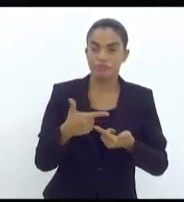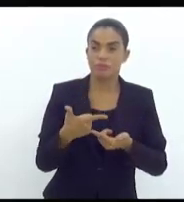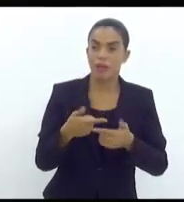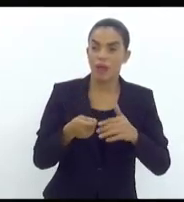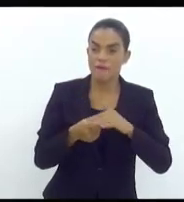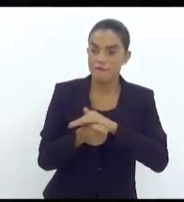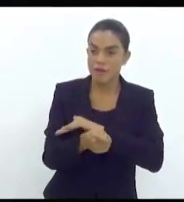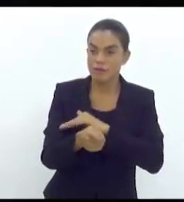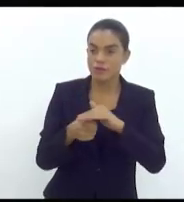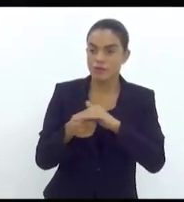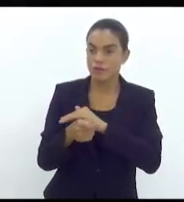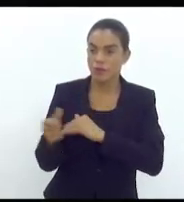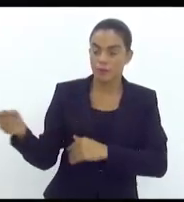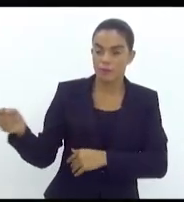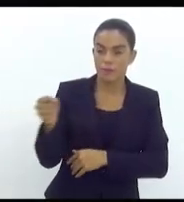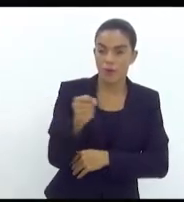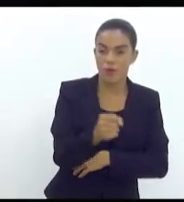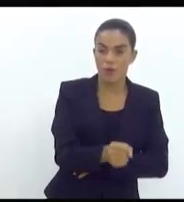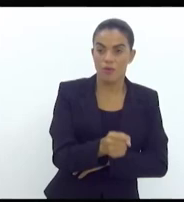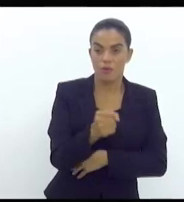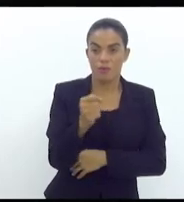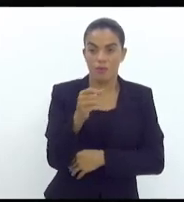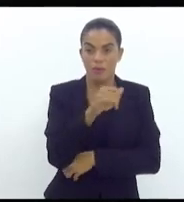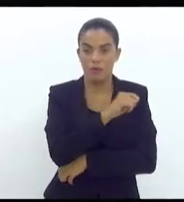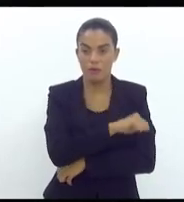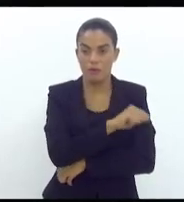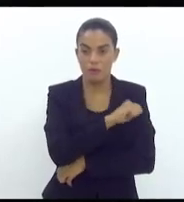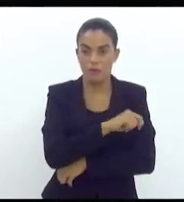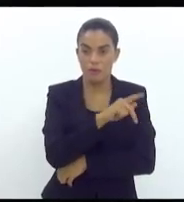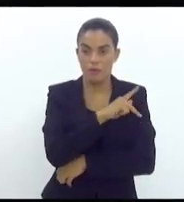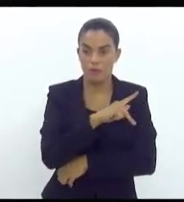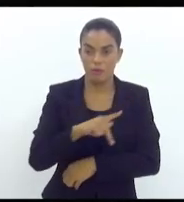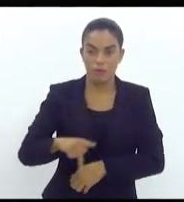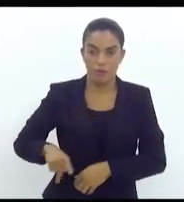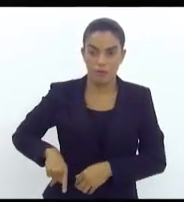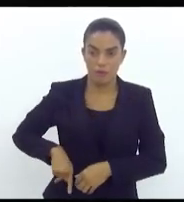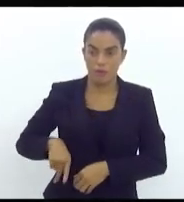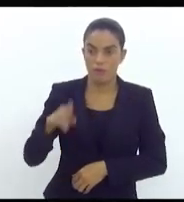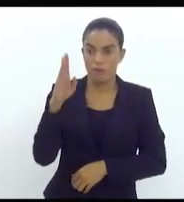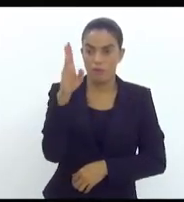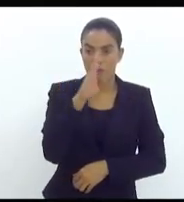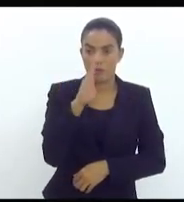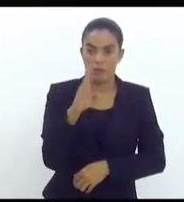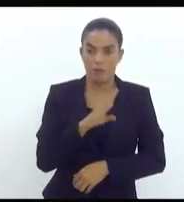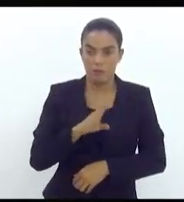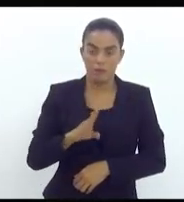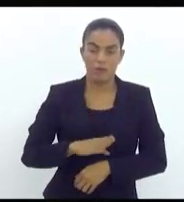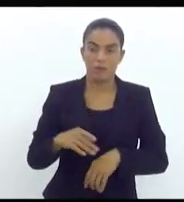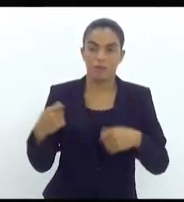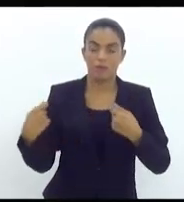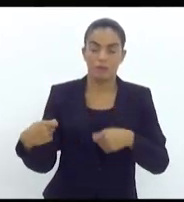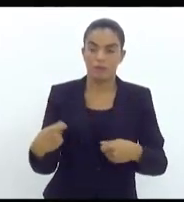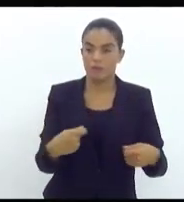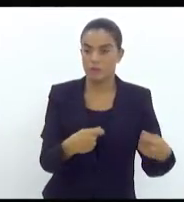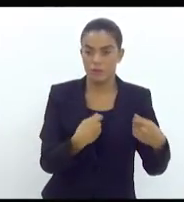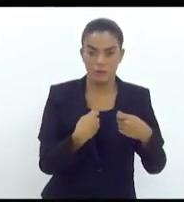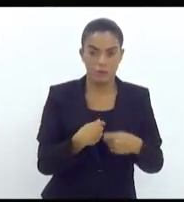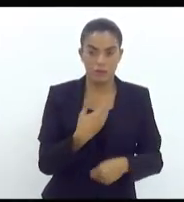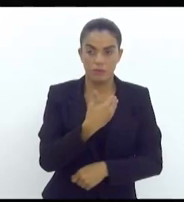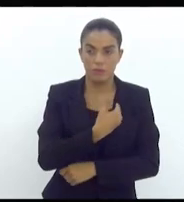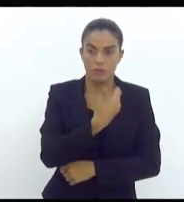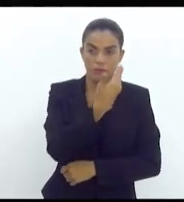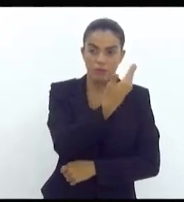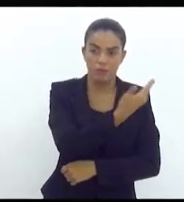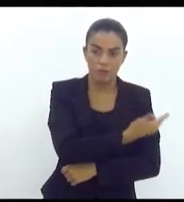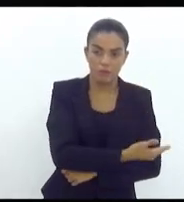investidores para cá um presidente da república que deveria estar ao lado